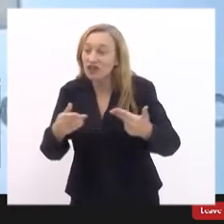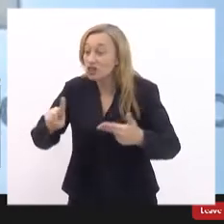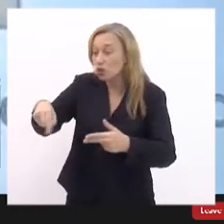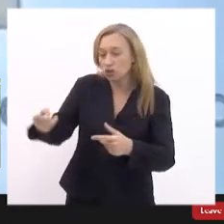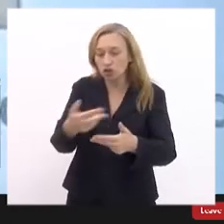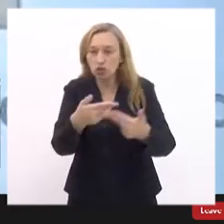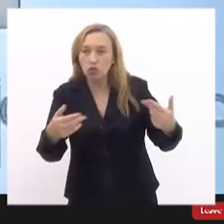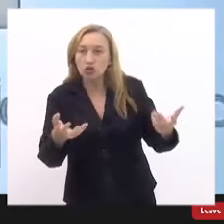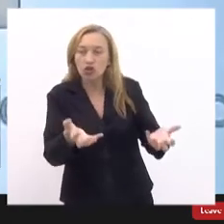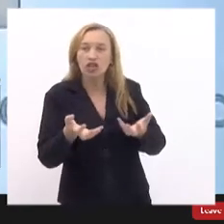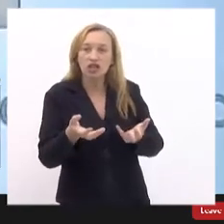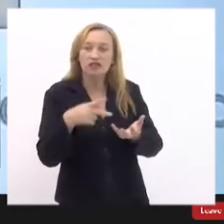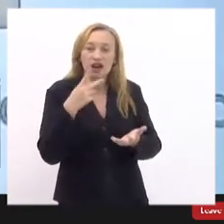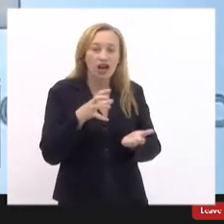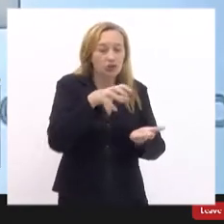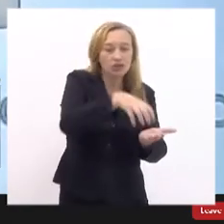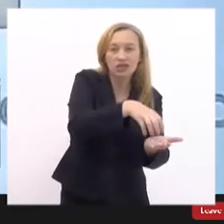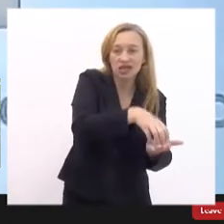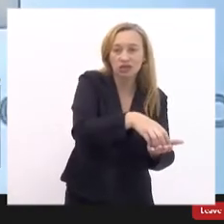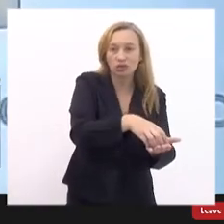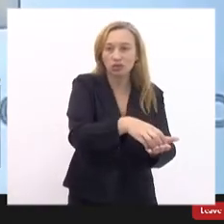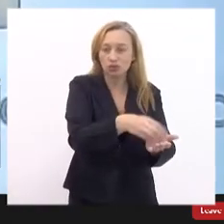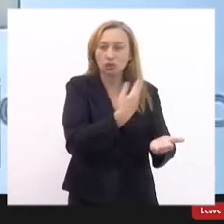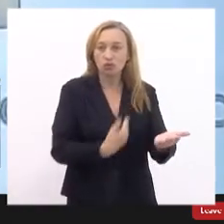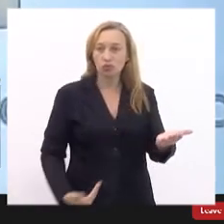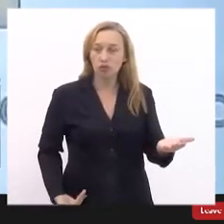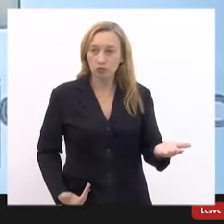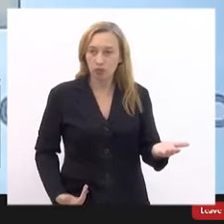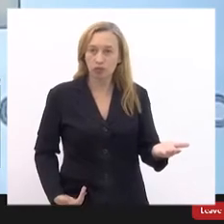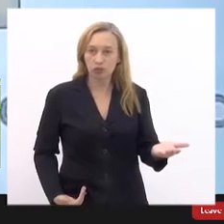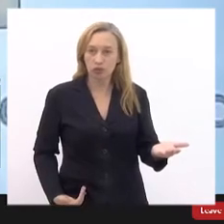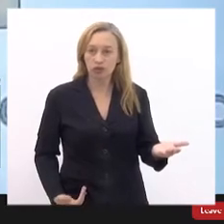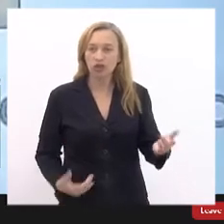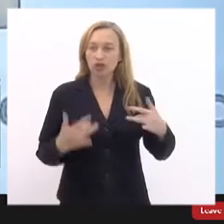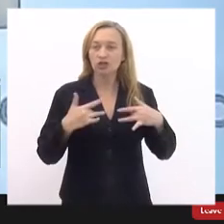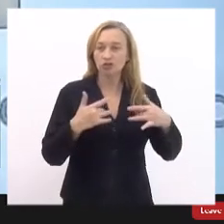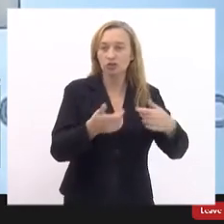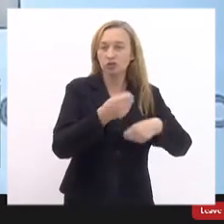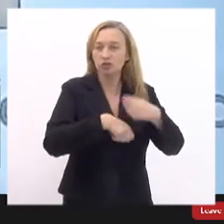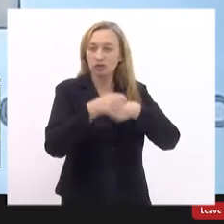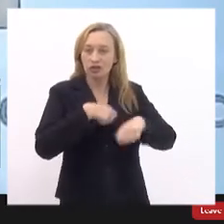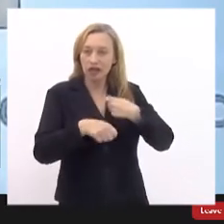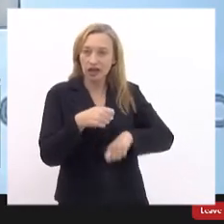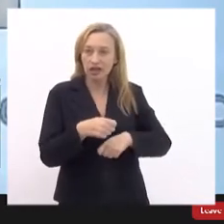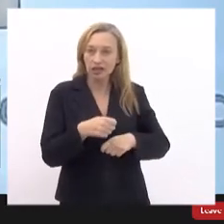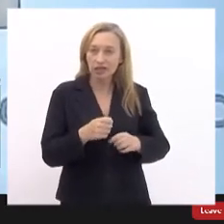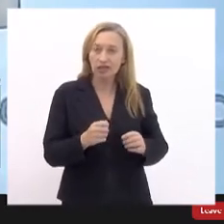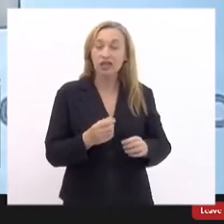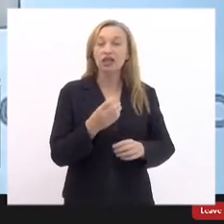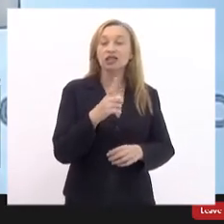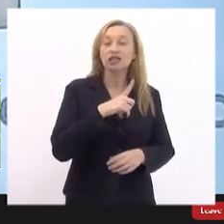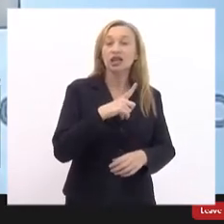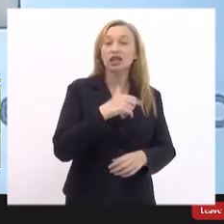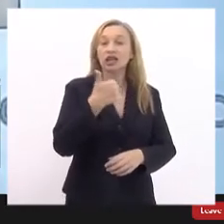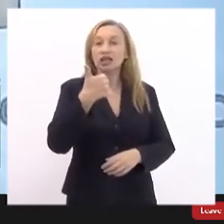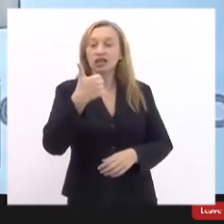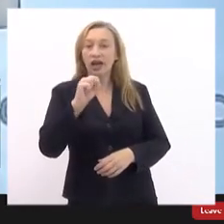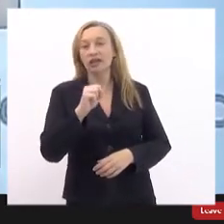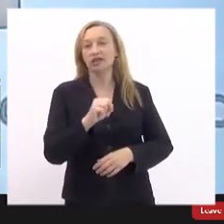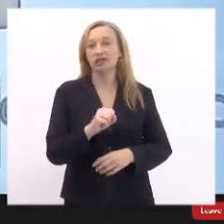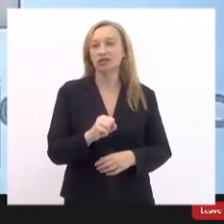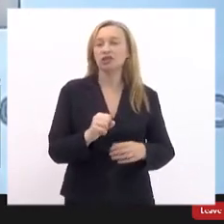coisas, eu queria citar os Centros Públicos de Economia Solidária nas 8 regiões do Estado, que hoje são 10. Nós precisamos